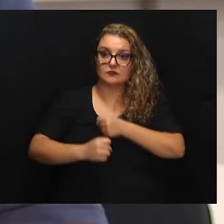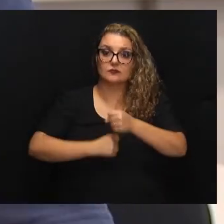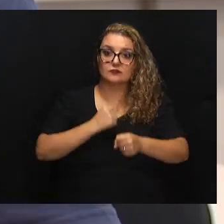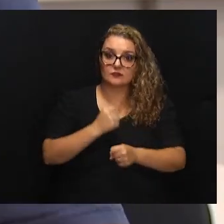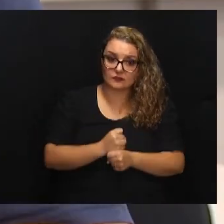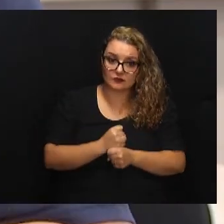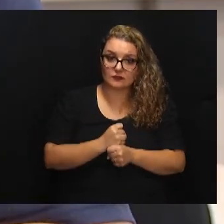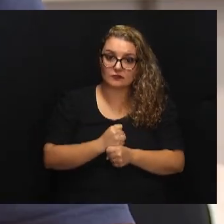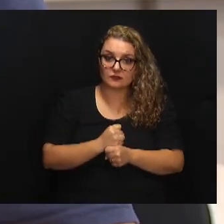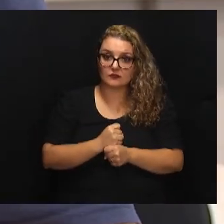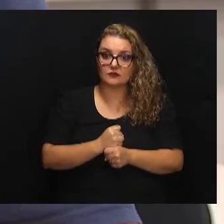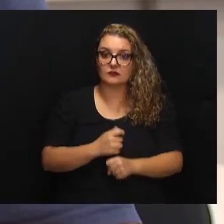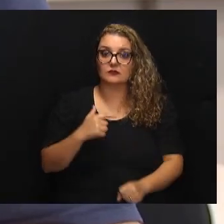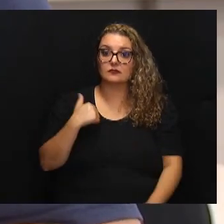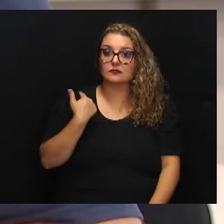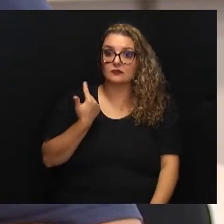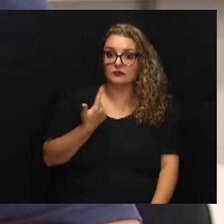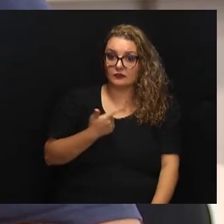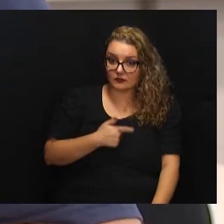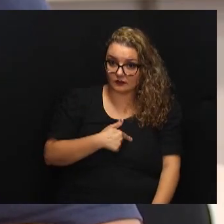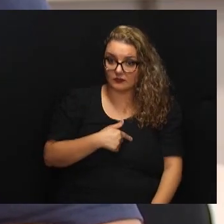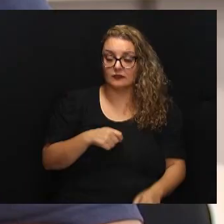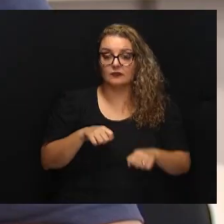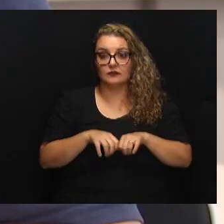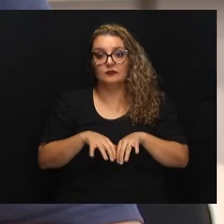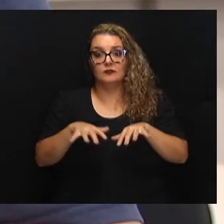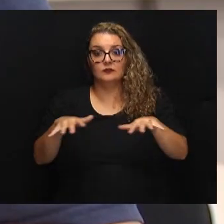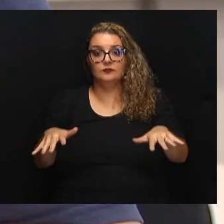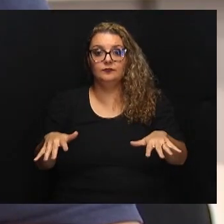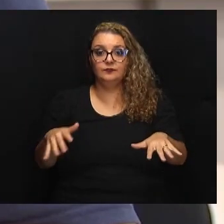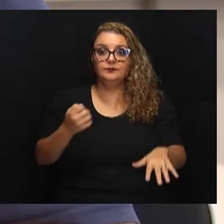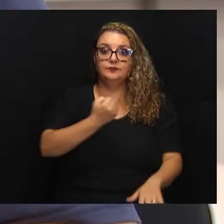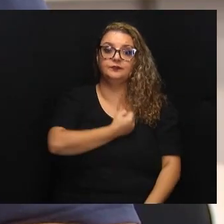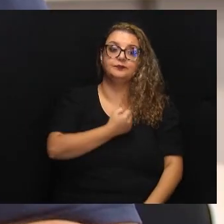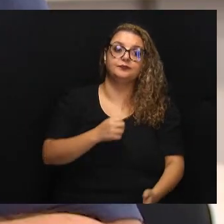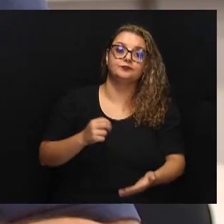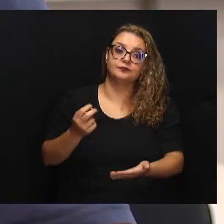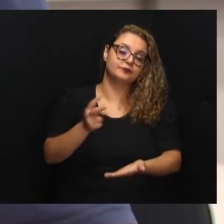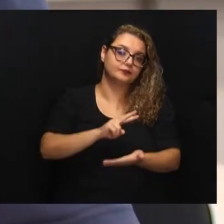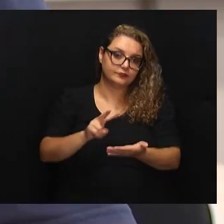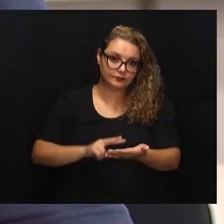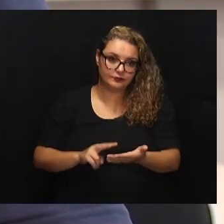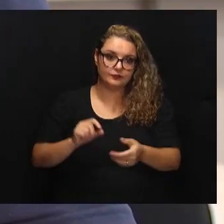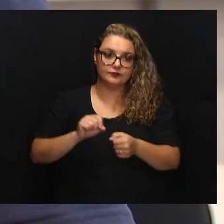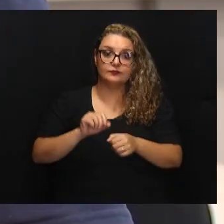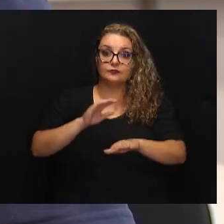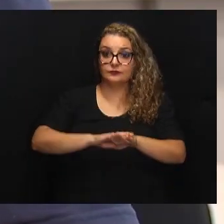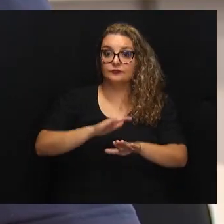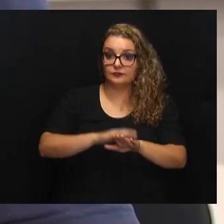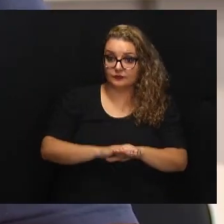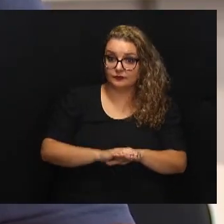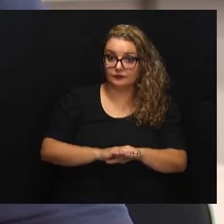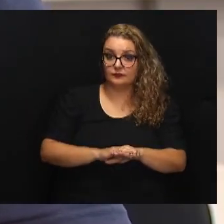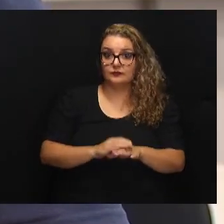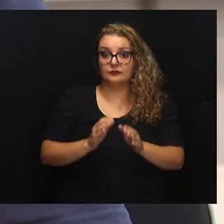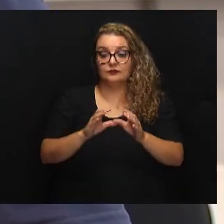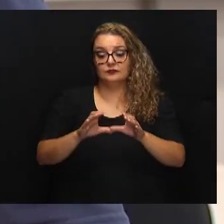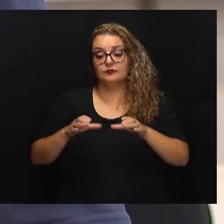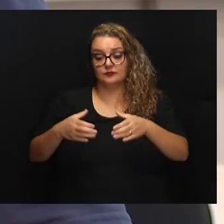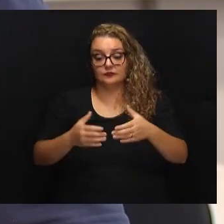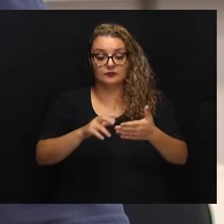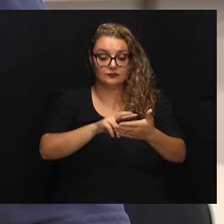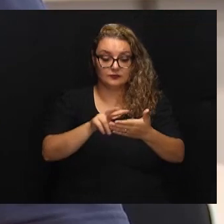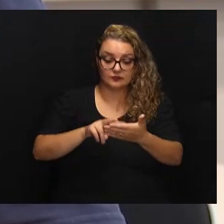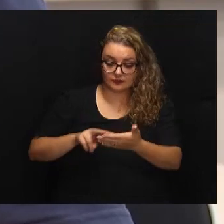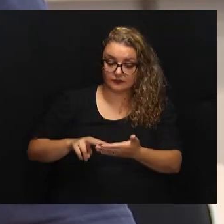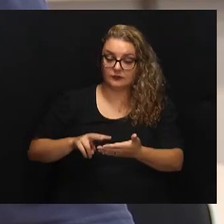12.000 livros no ano. E a gente, para ampliar o número de leitores, a gente faz atividades. Então, a